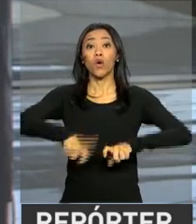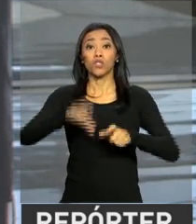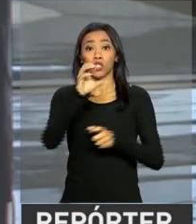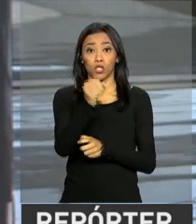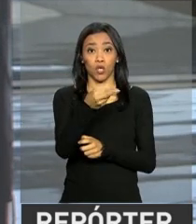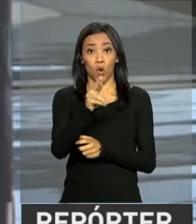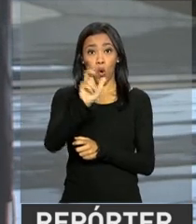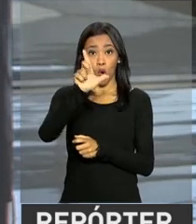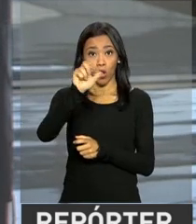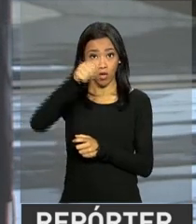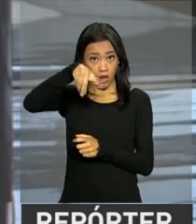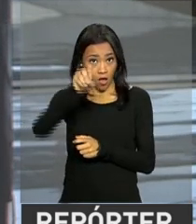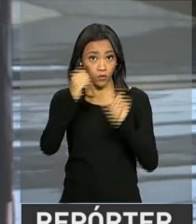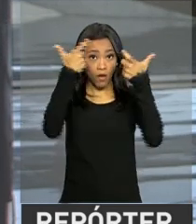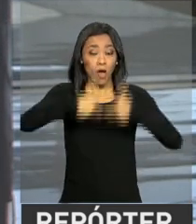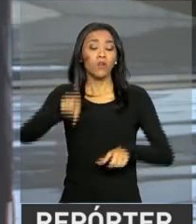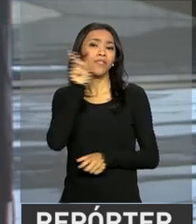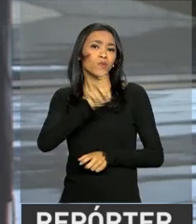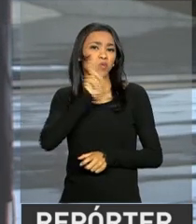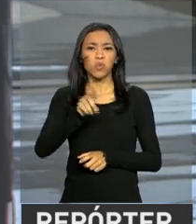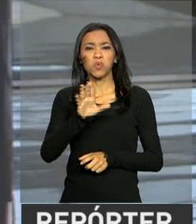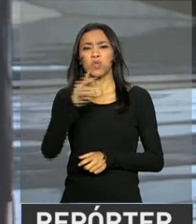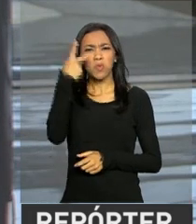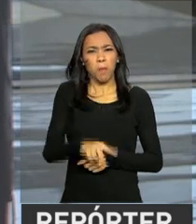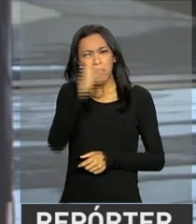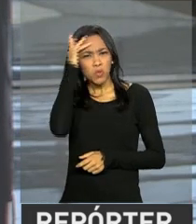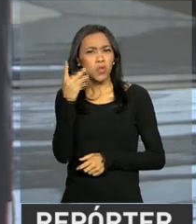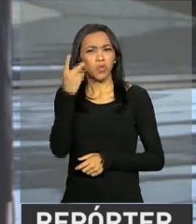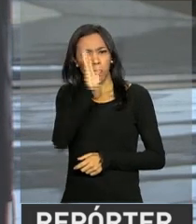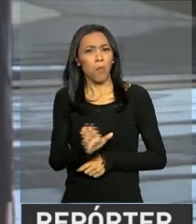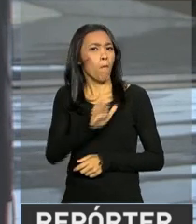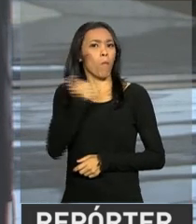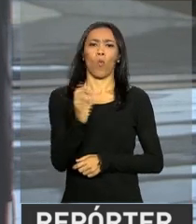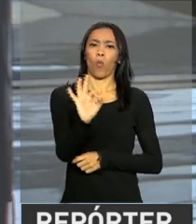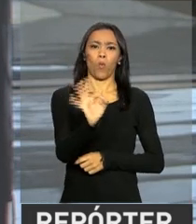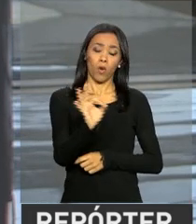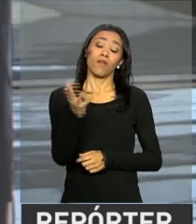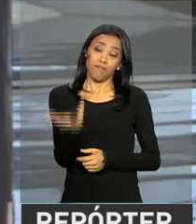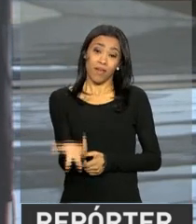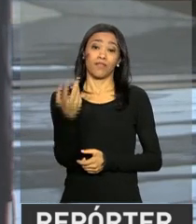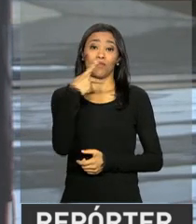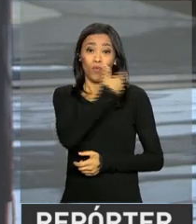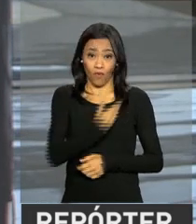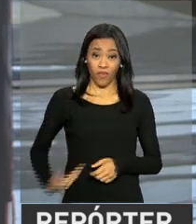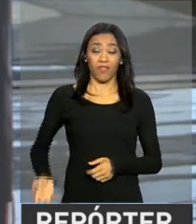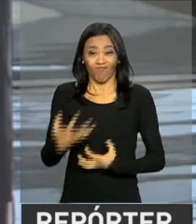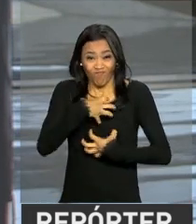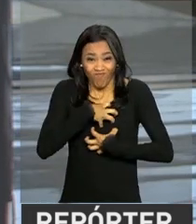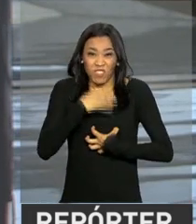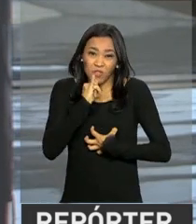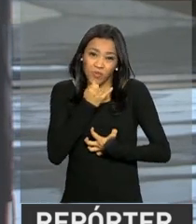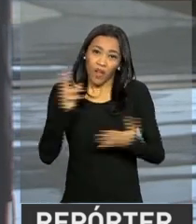Flórida nos Estados Unidos por meio de nota como eu falei o governo brasileiro eh expressou aí a sua solidariedade